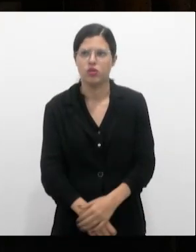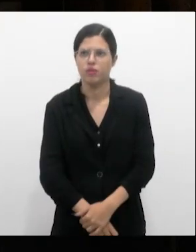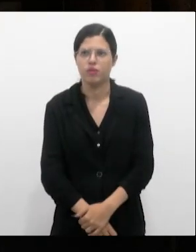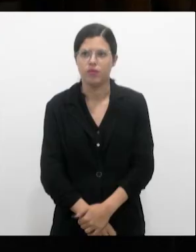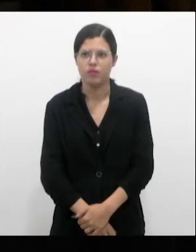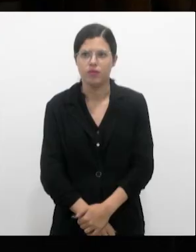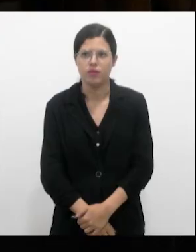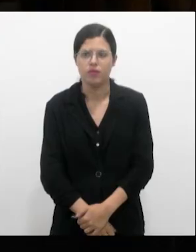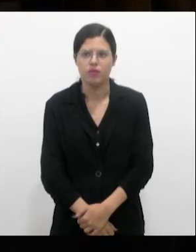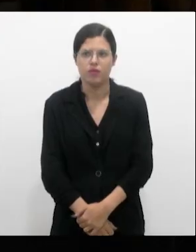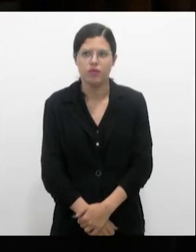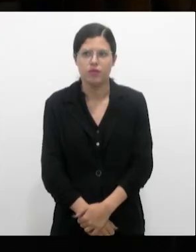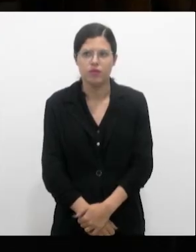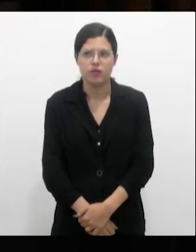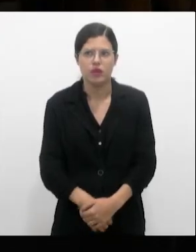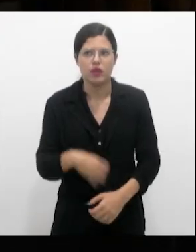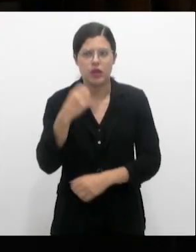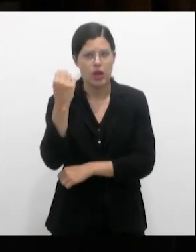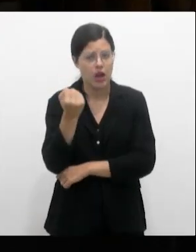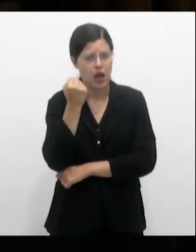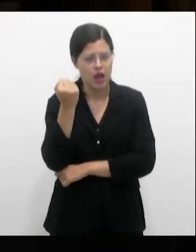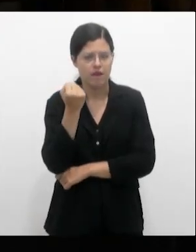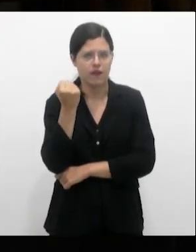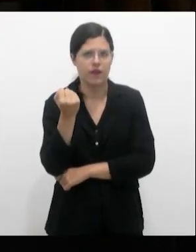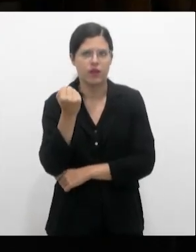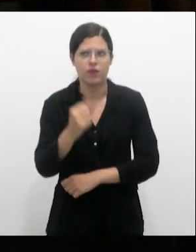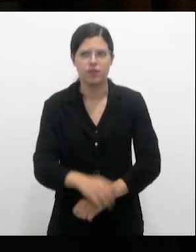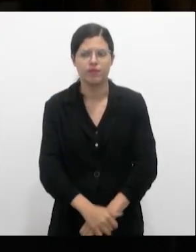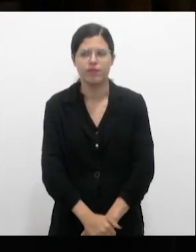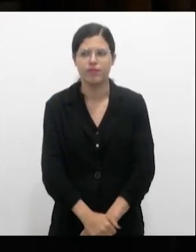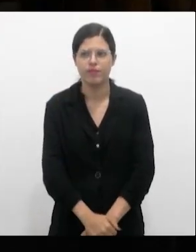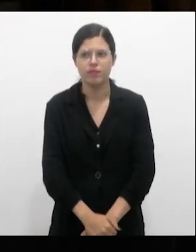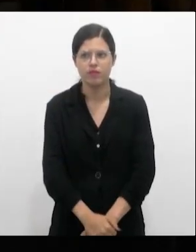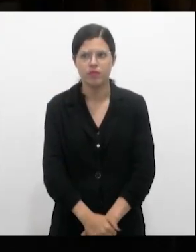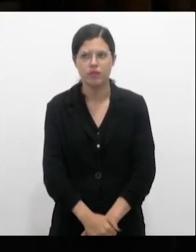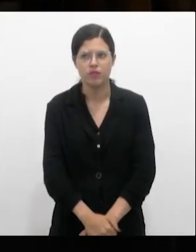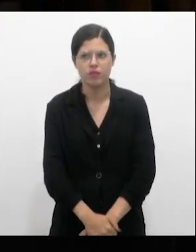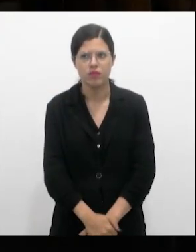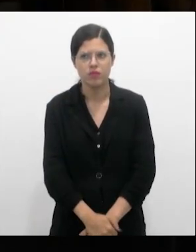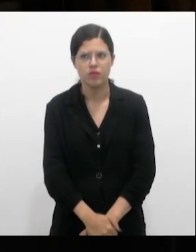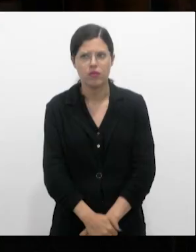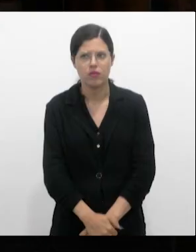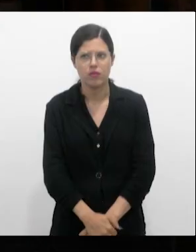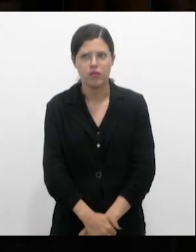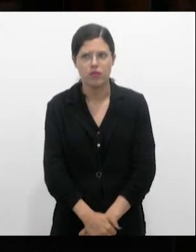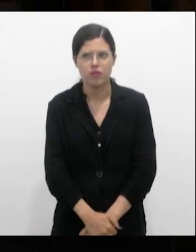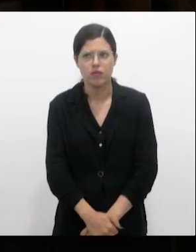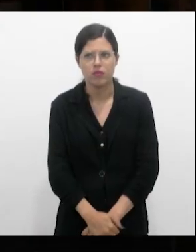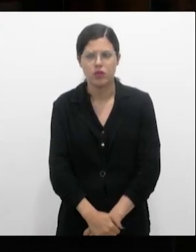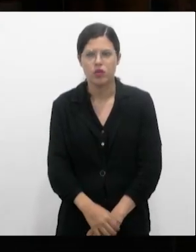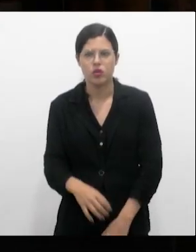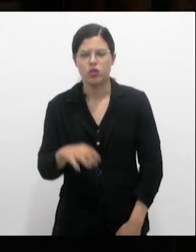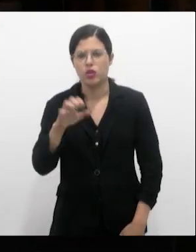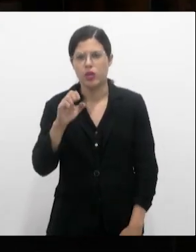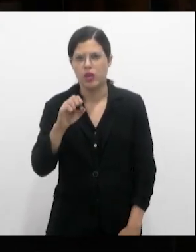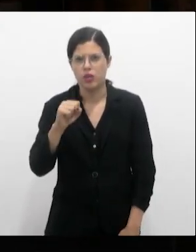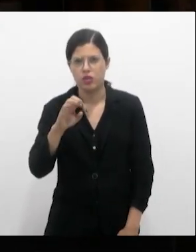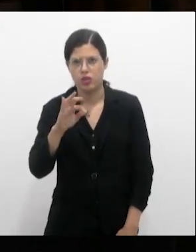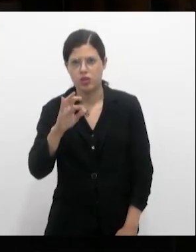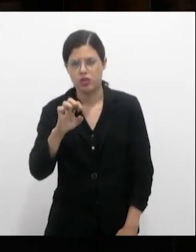Um caso gravíssimo, minimamente de estelionato eleitoral,